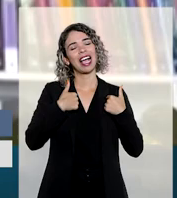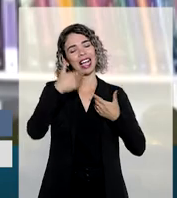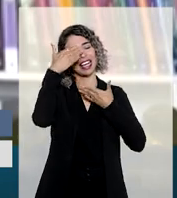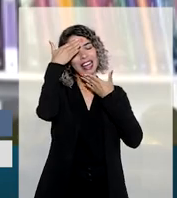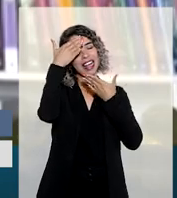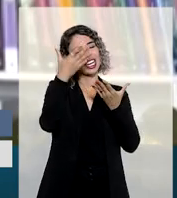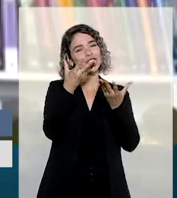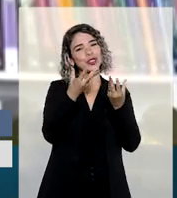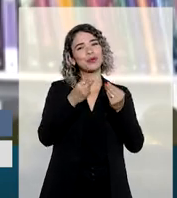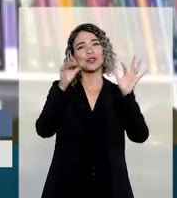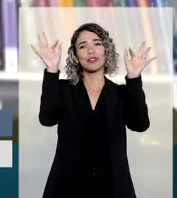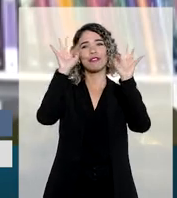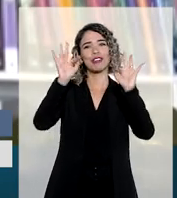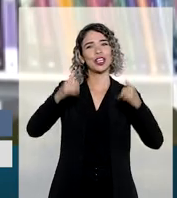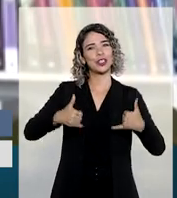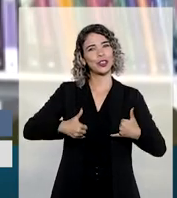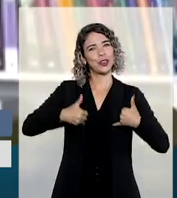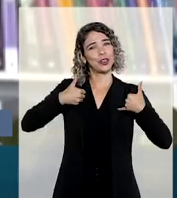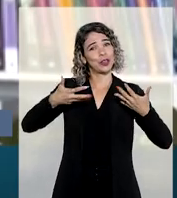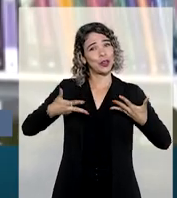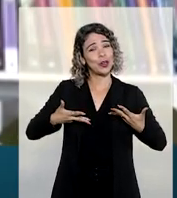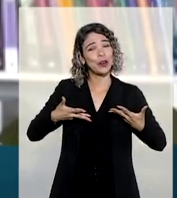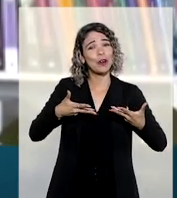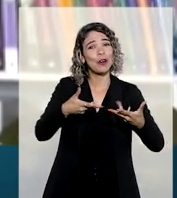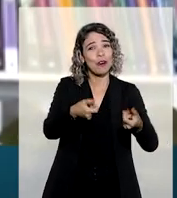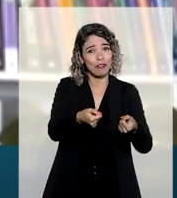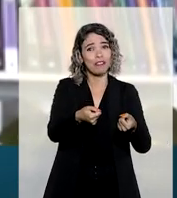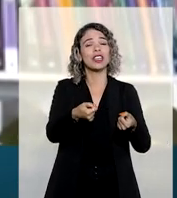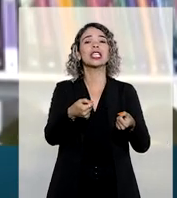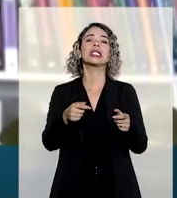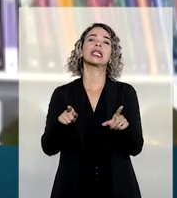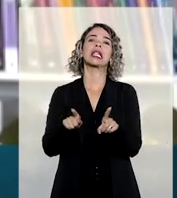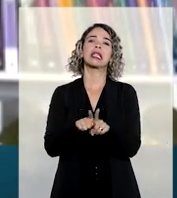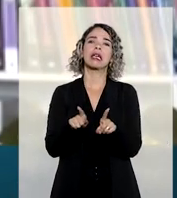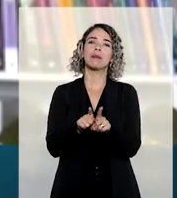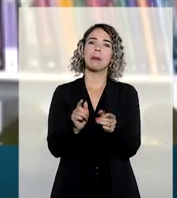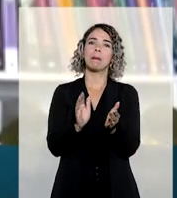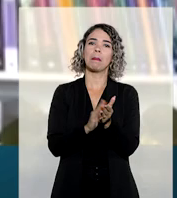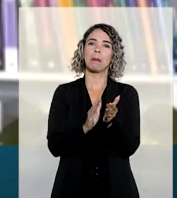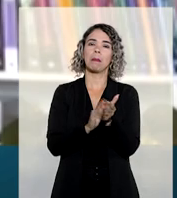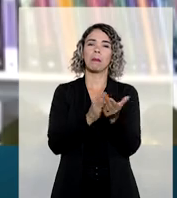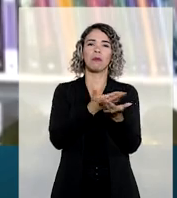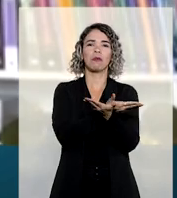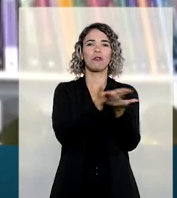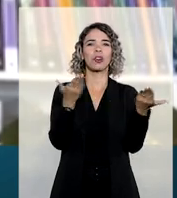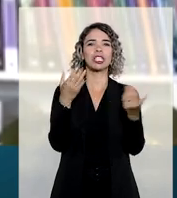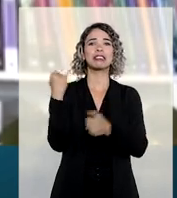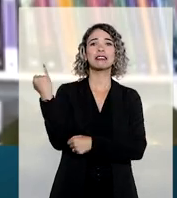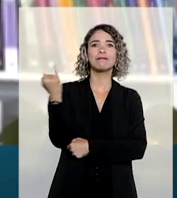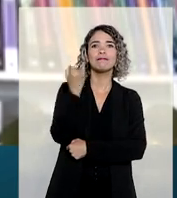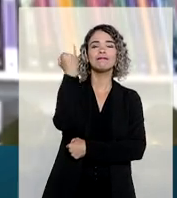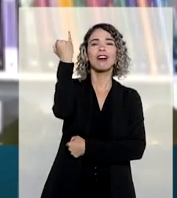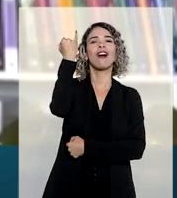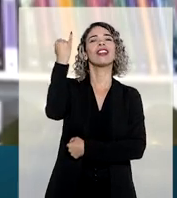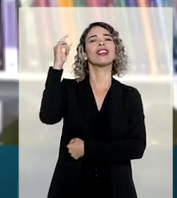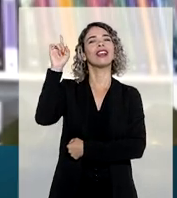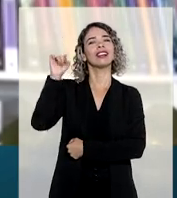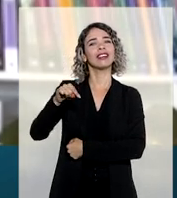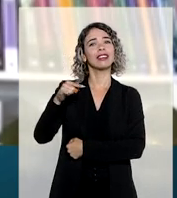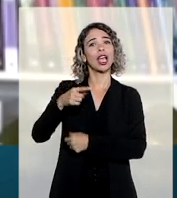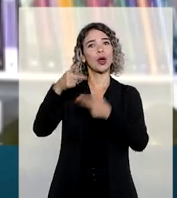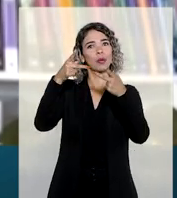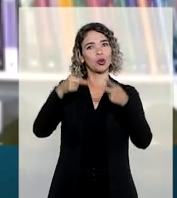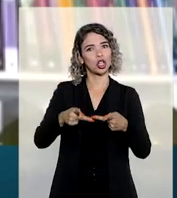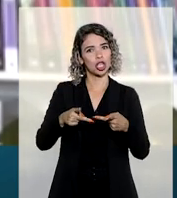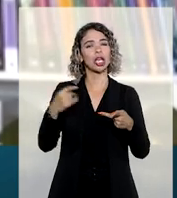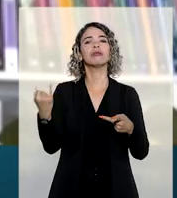Que legal, Fátima. Eu é que agradeço, fiquei muito feliz e honrada com o convite. Destaco aí, parabenizo vocês pela